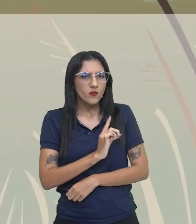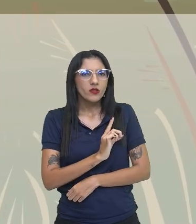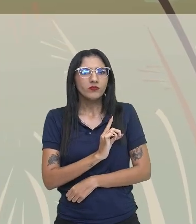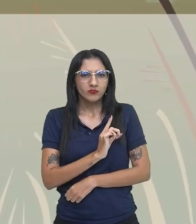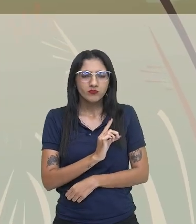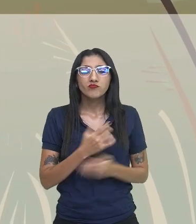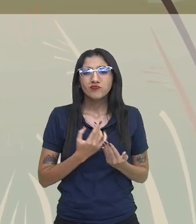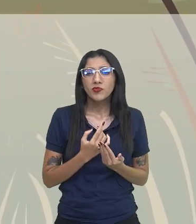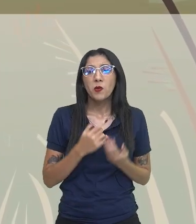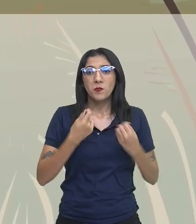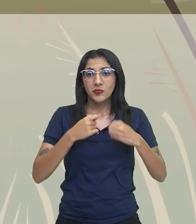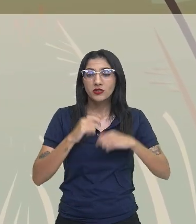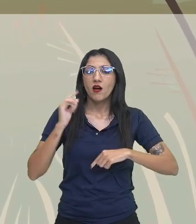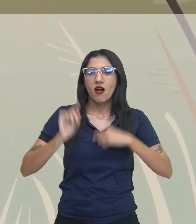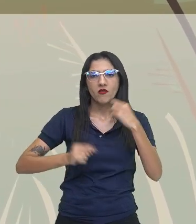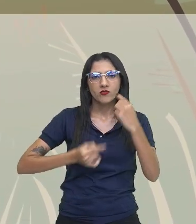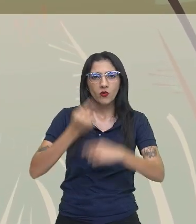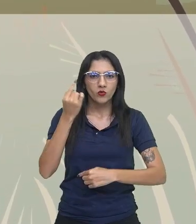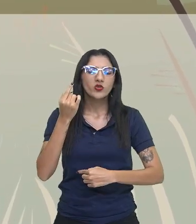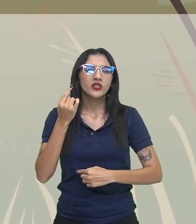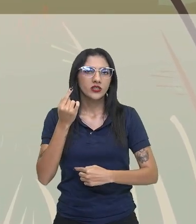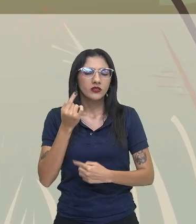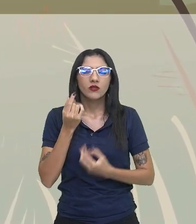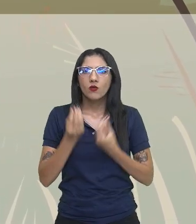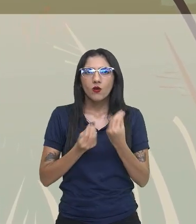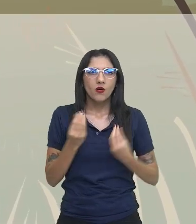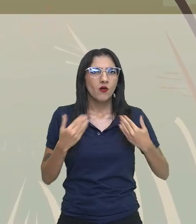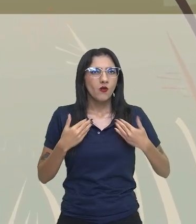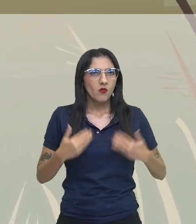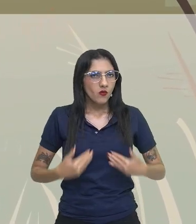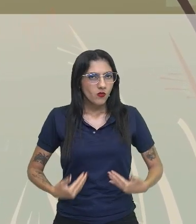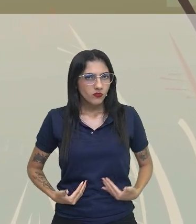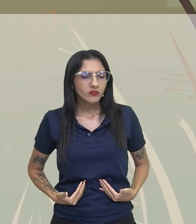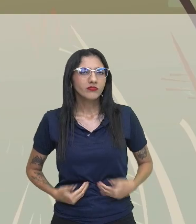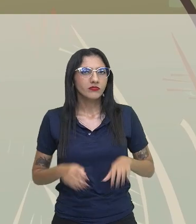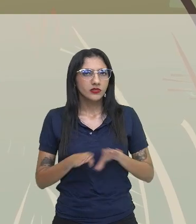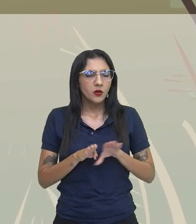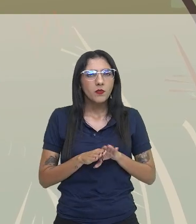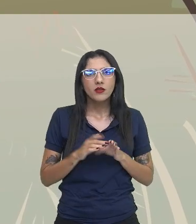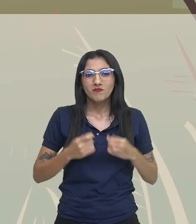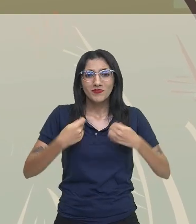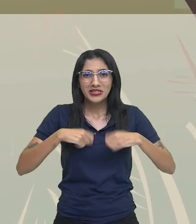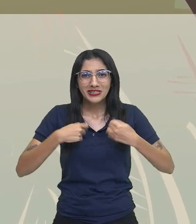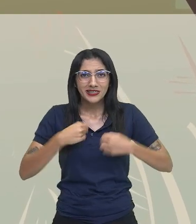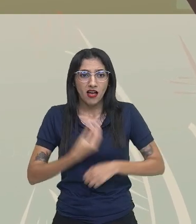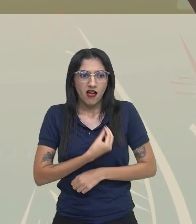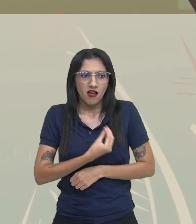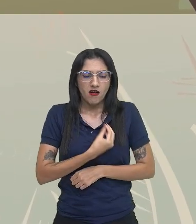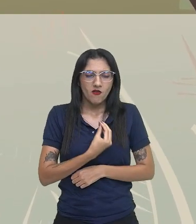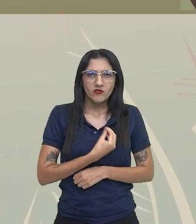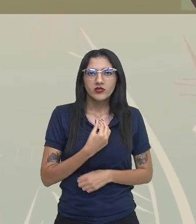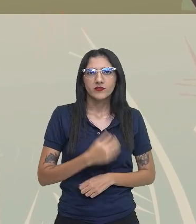a evolução começou a modelar sua anatomia em resposta à necessidade de sobrevivência.